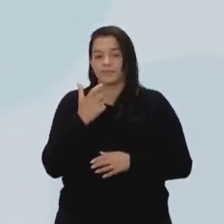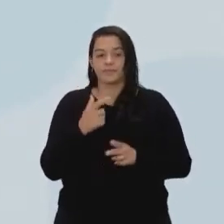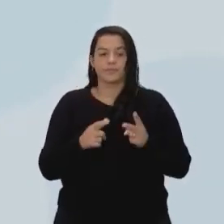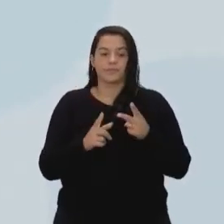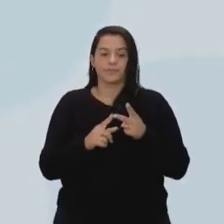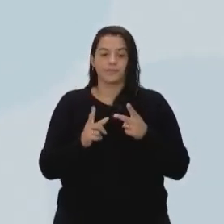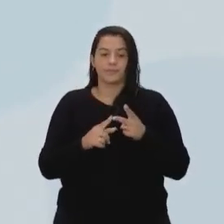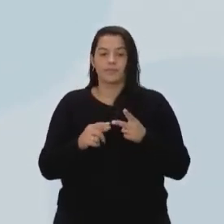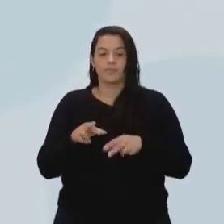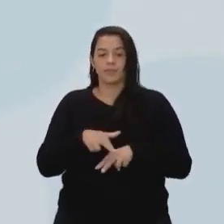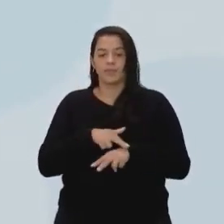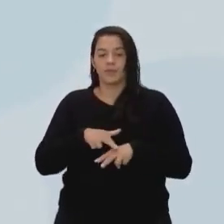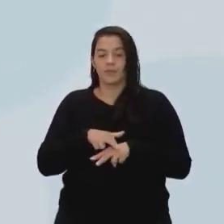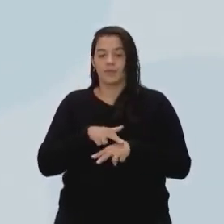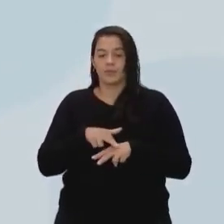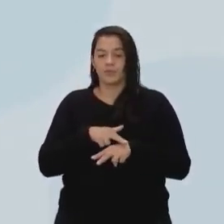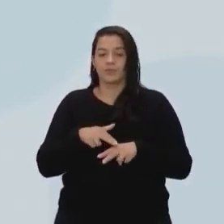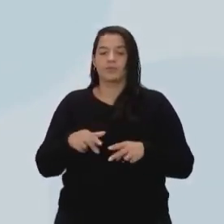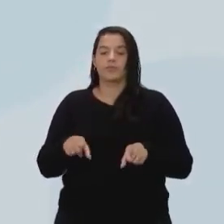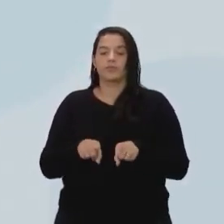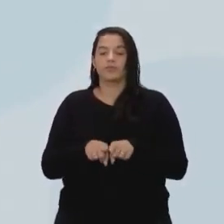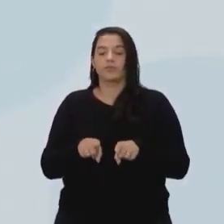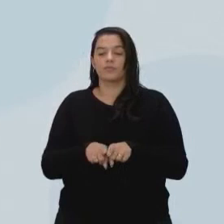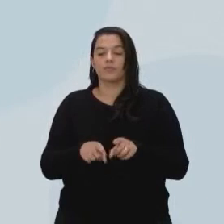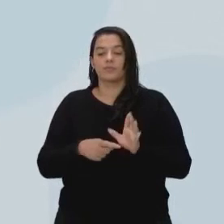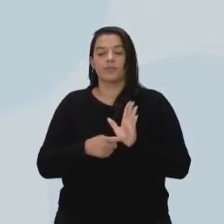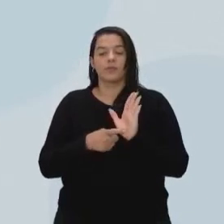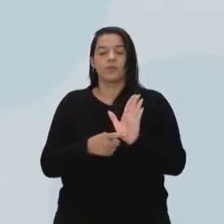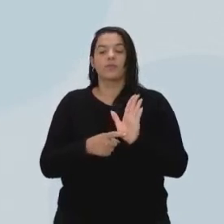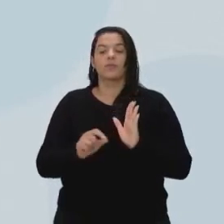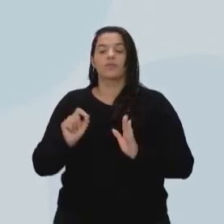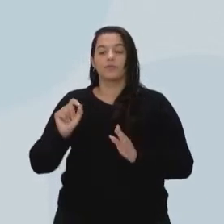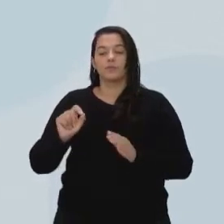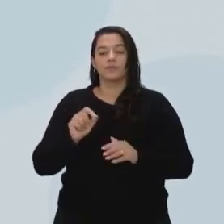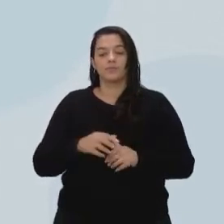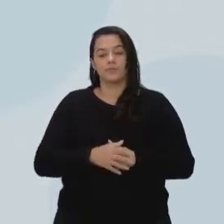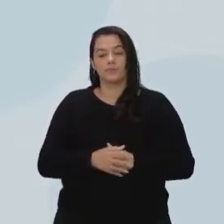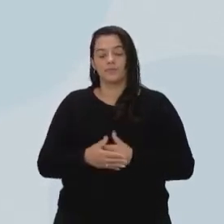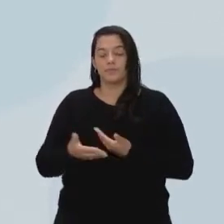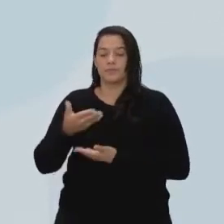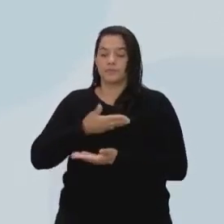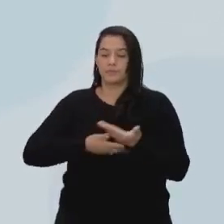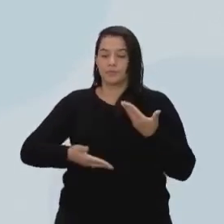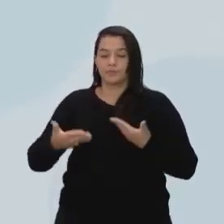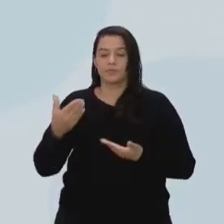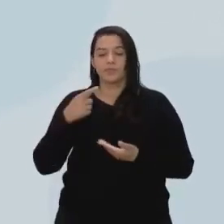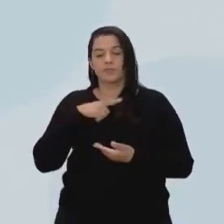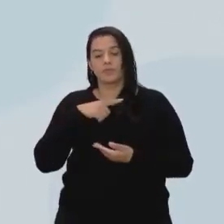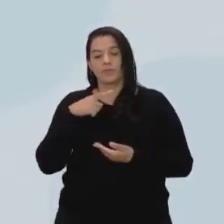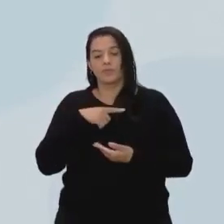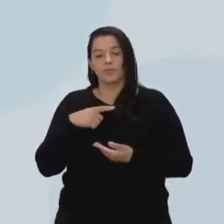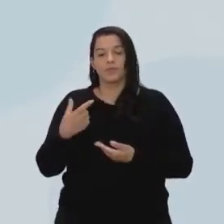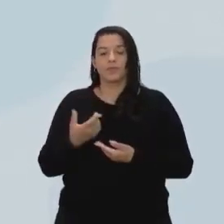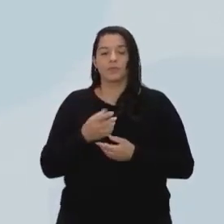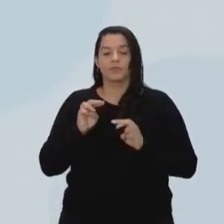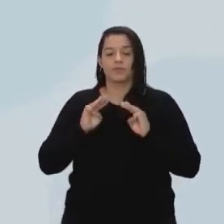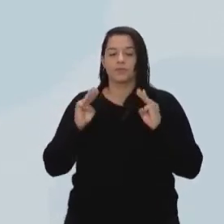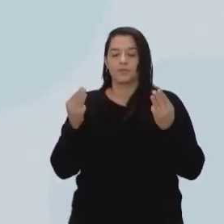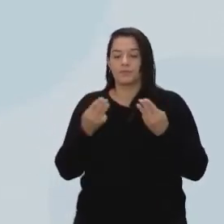cor roxa aqui na interação. Isso mostra que nessa interação nós temos uma